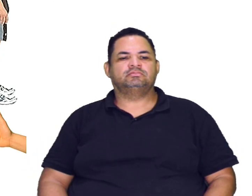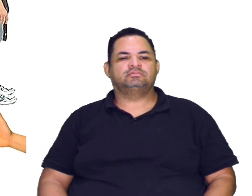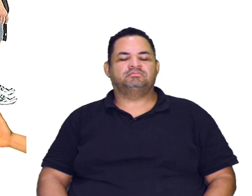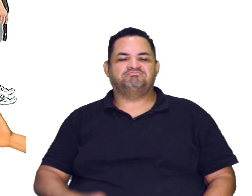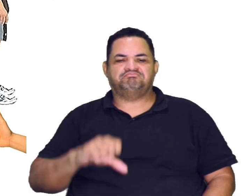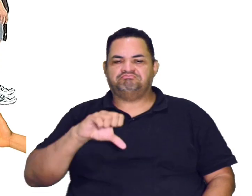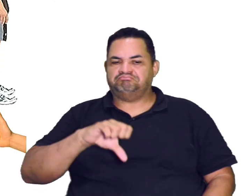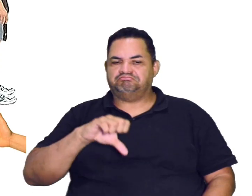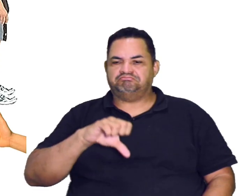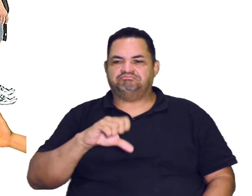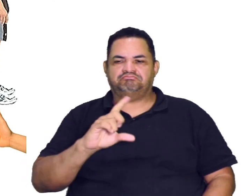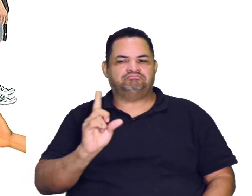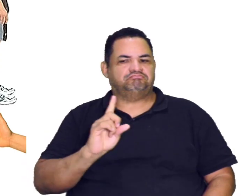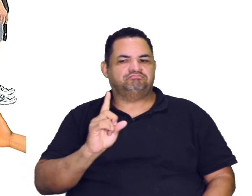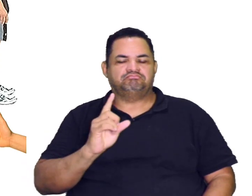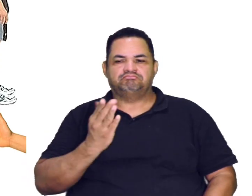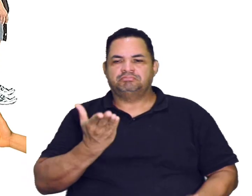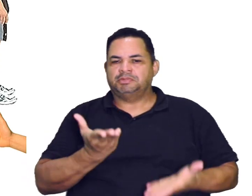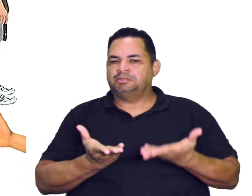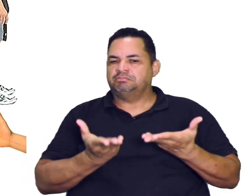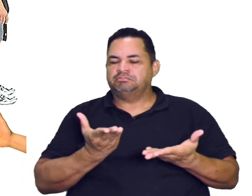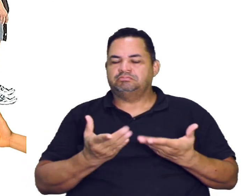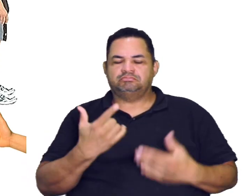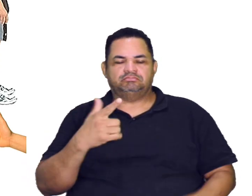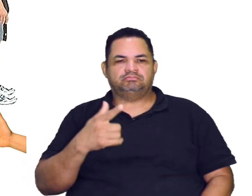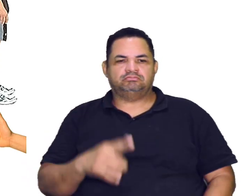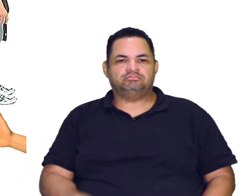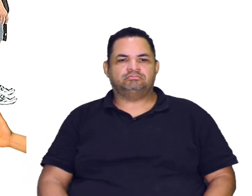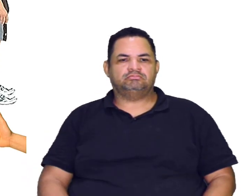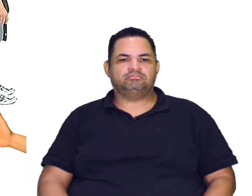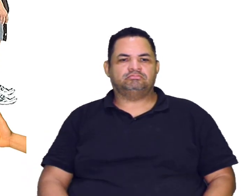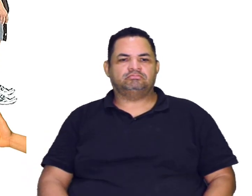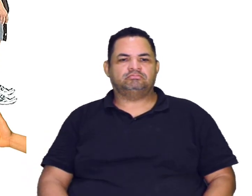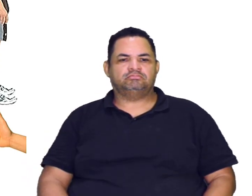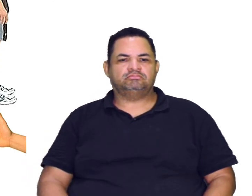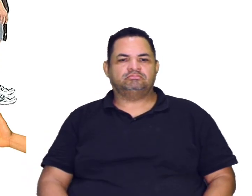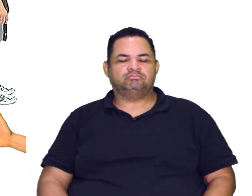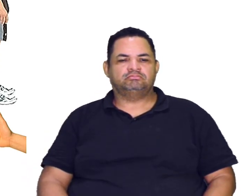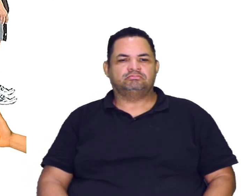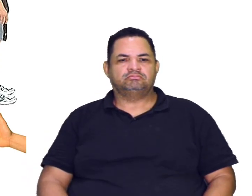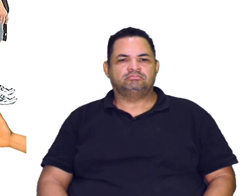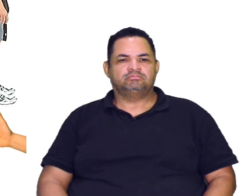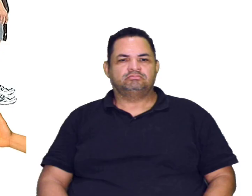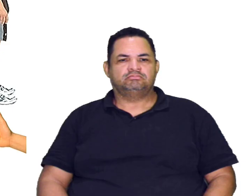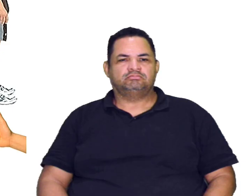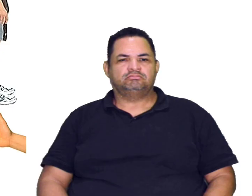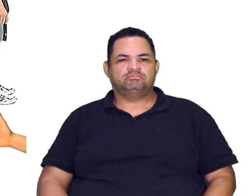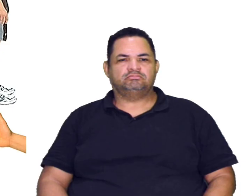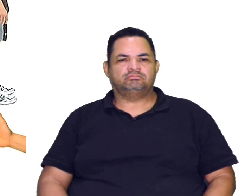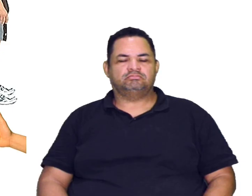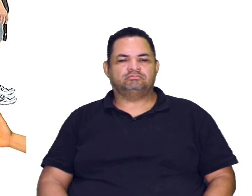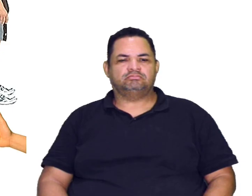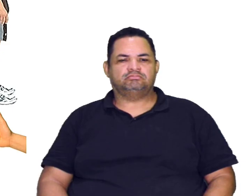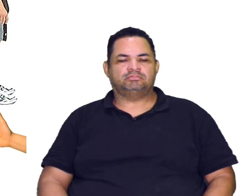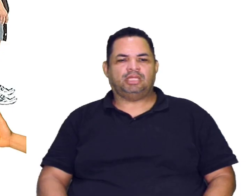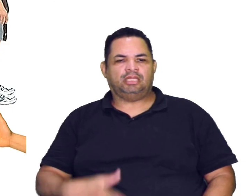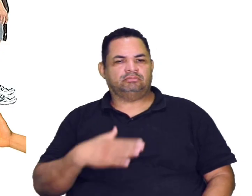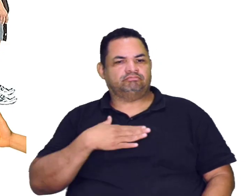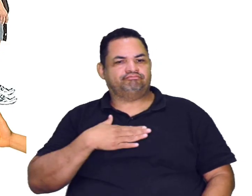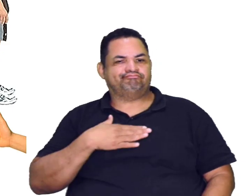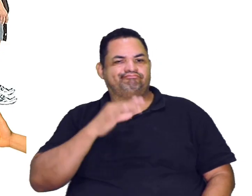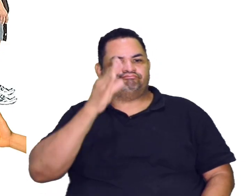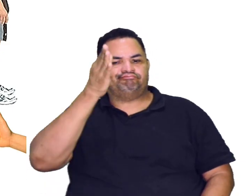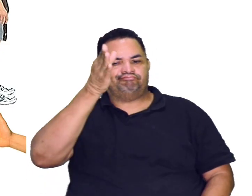postura de equilíbrio, você não vai conseguir sustentar muito tempo. Ah, prof, eu tenho uma curvatura aqui na minha